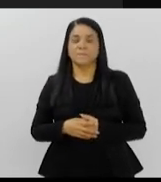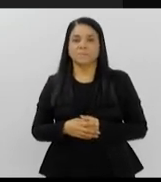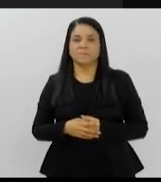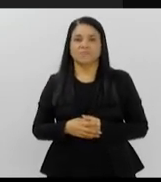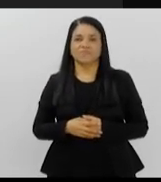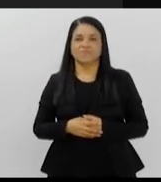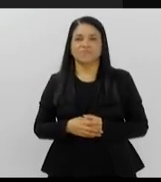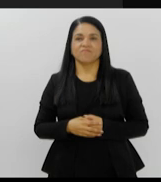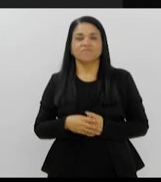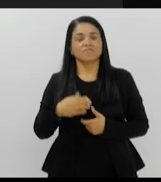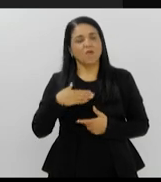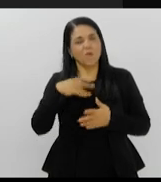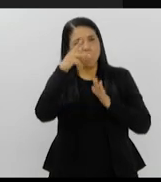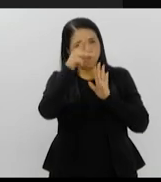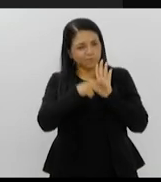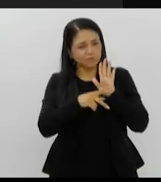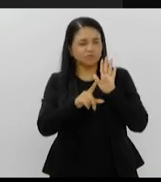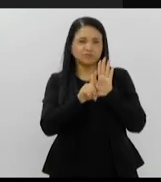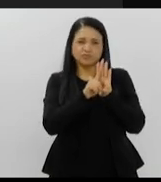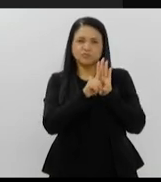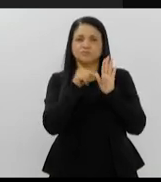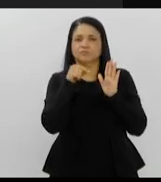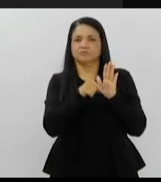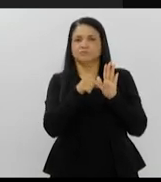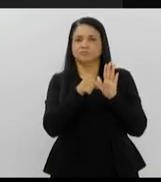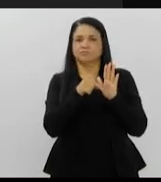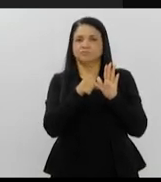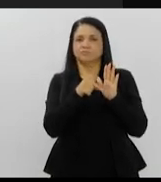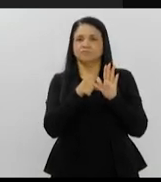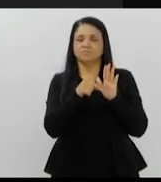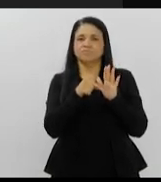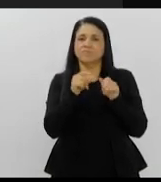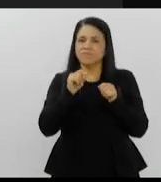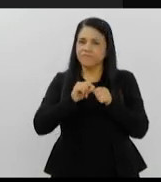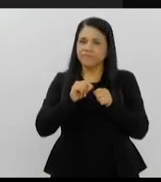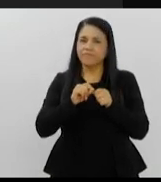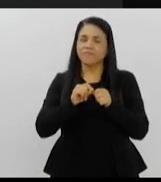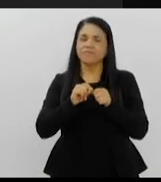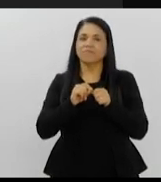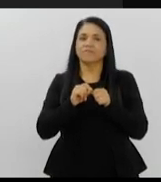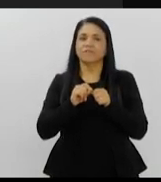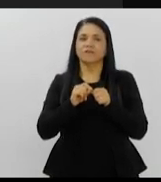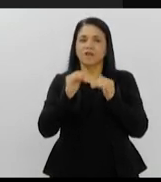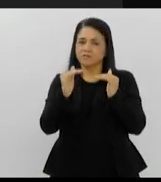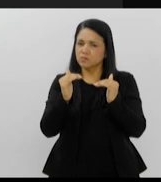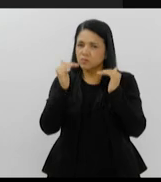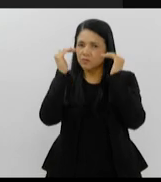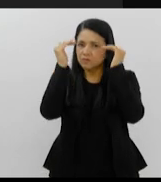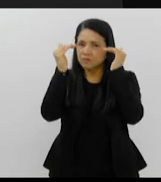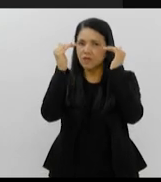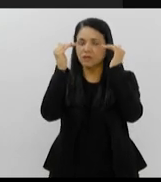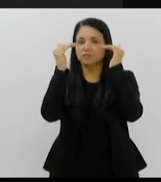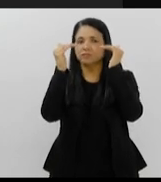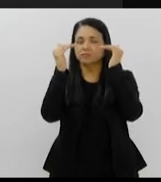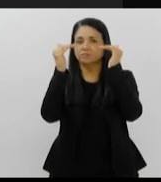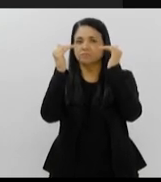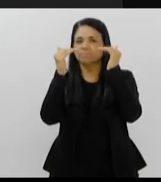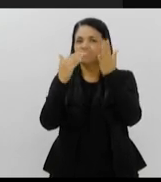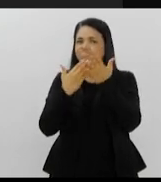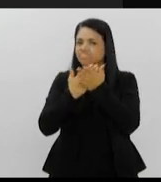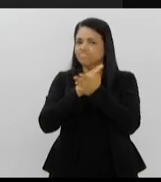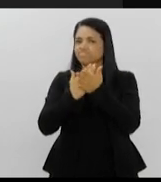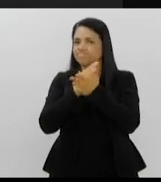eu acho que é um projeto que vai fazer com que as autoridades se incomodem